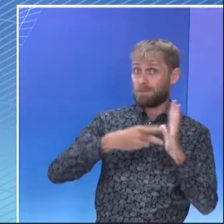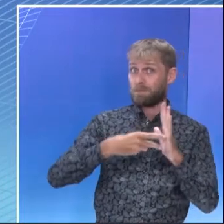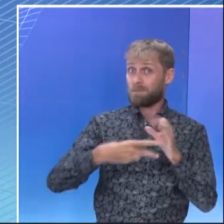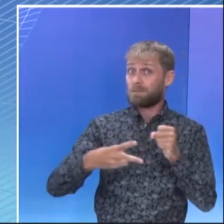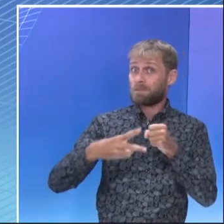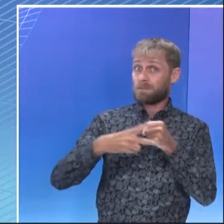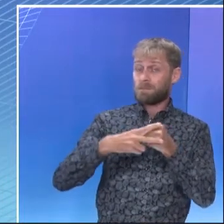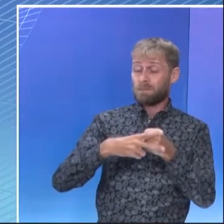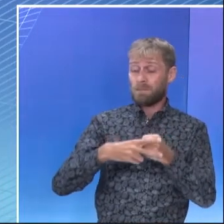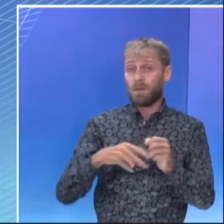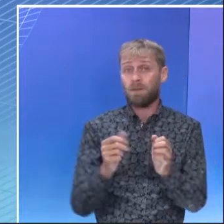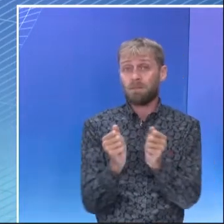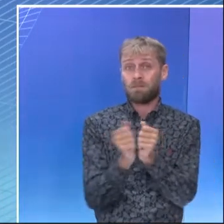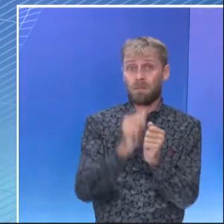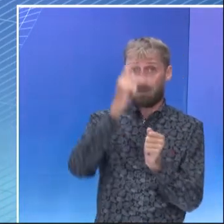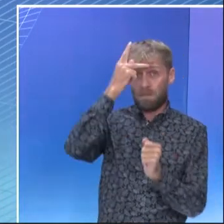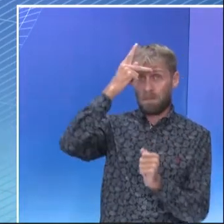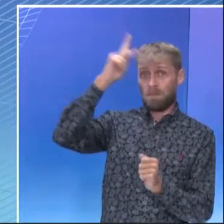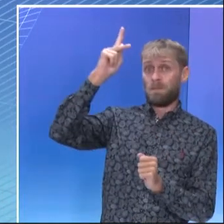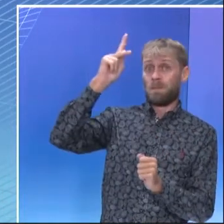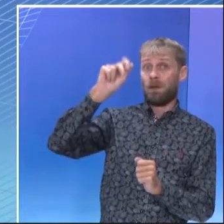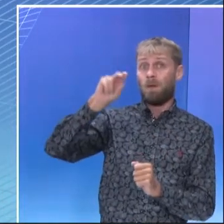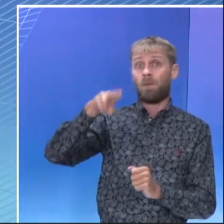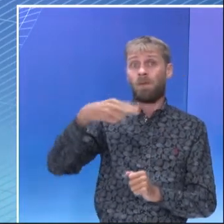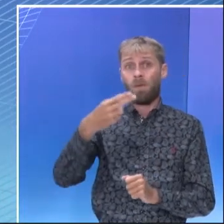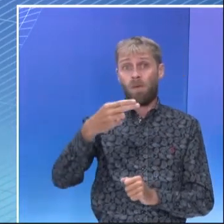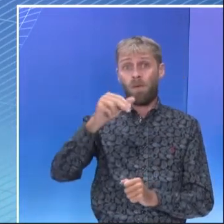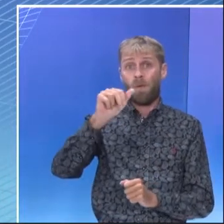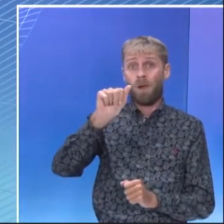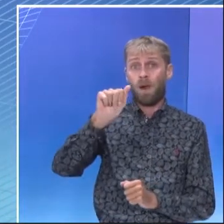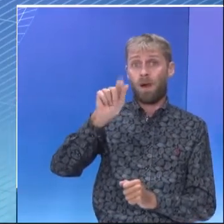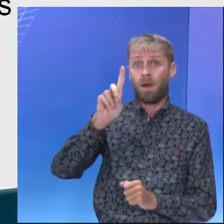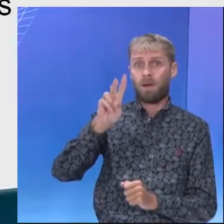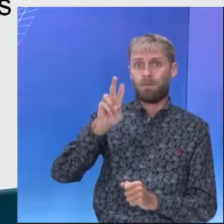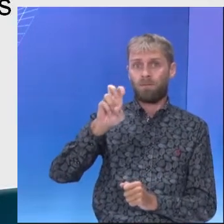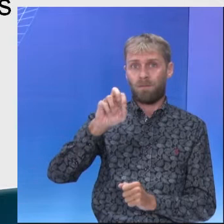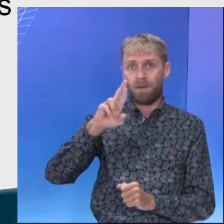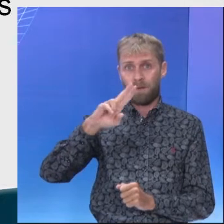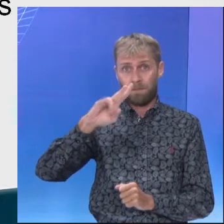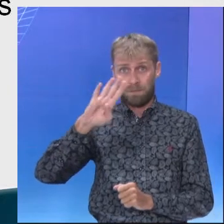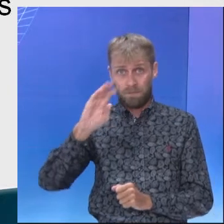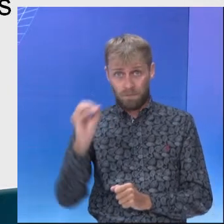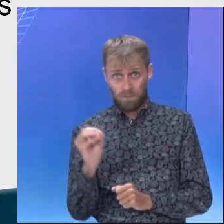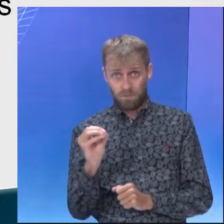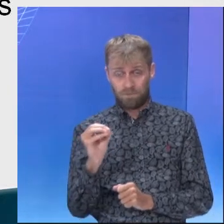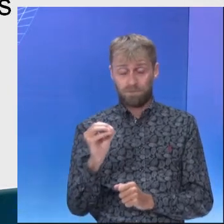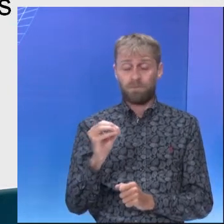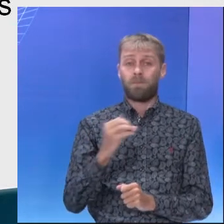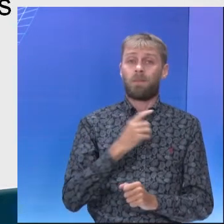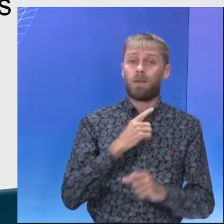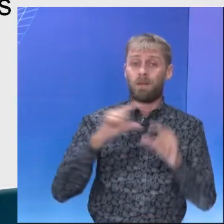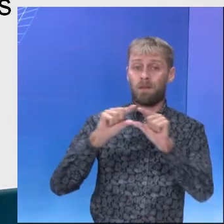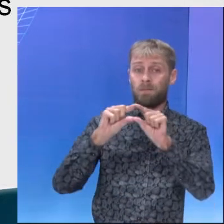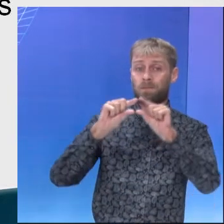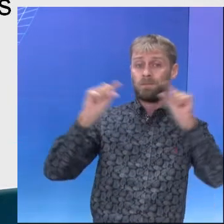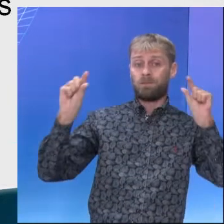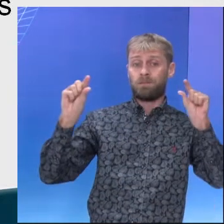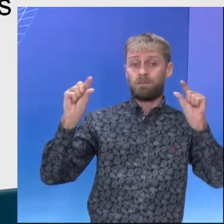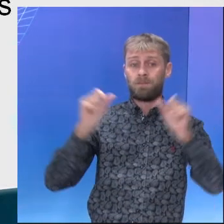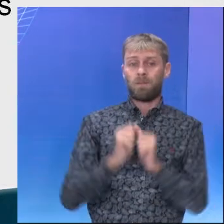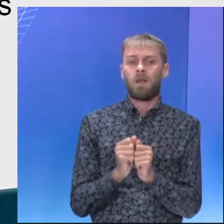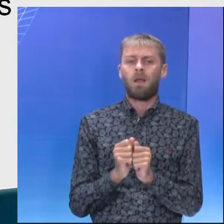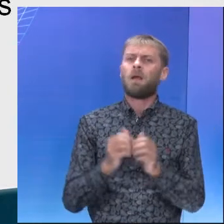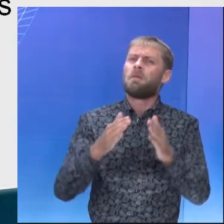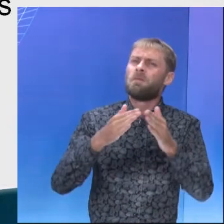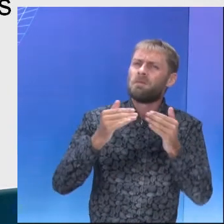uma preposição ou um advérbio? Então, aqui nós temos uma frase, o please